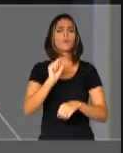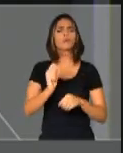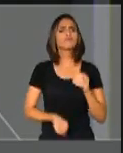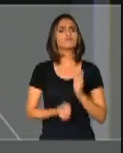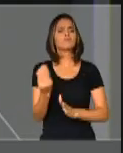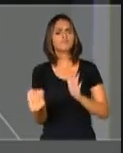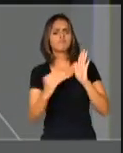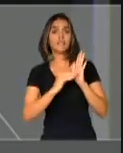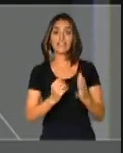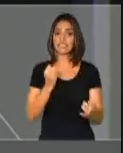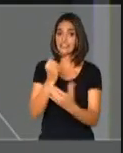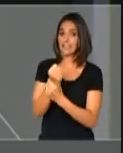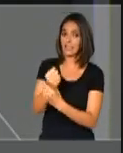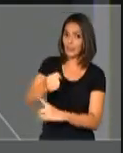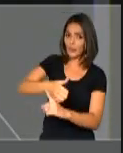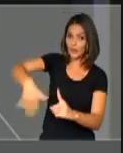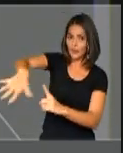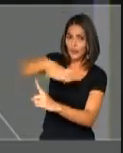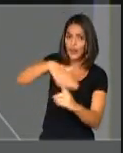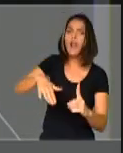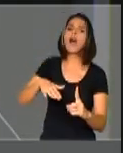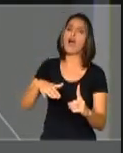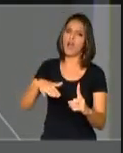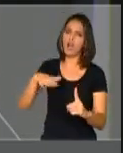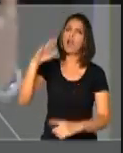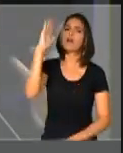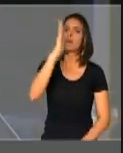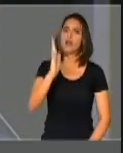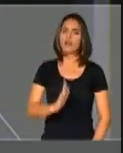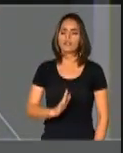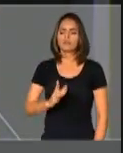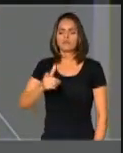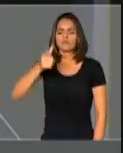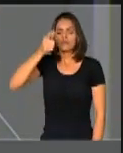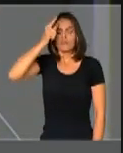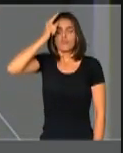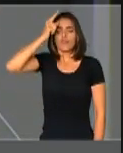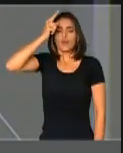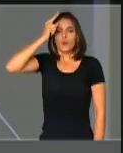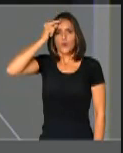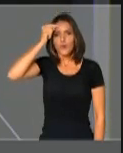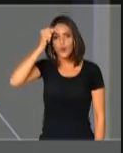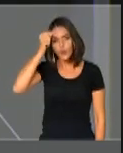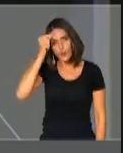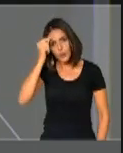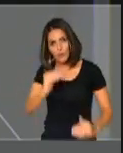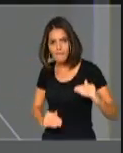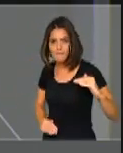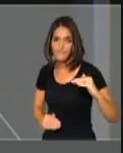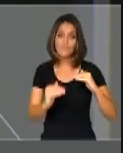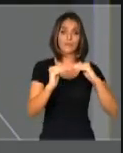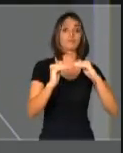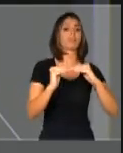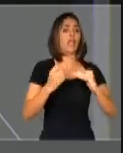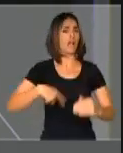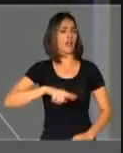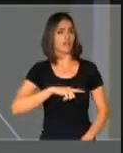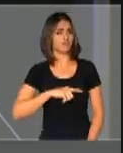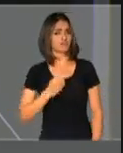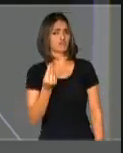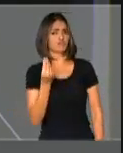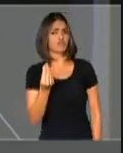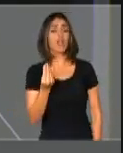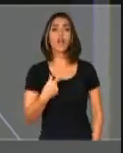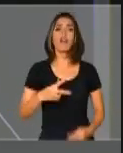que implementou a Seguridade Social, o Brasil passou a respirar um novo momento de igualdades. Nós não poderemos